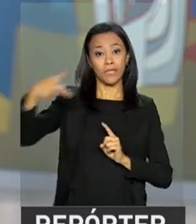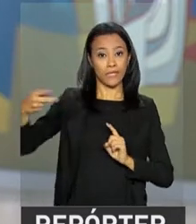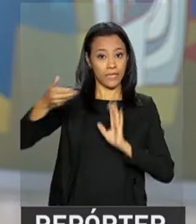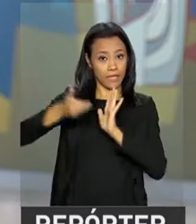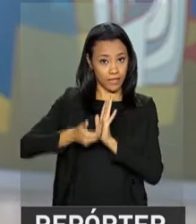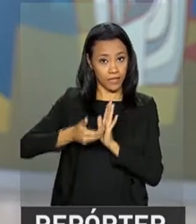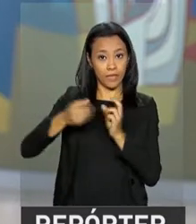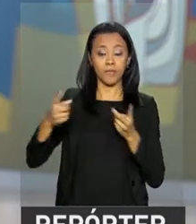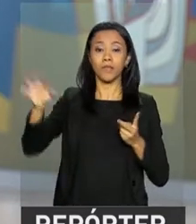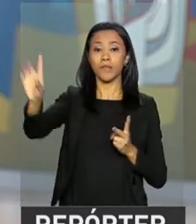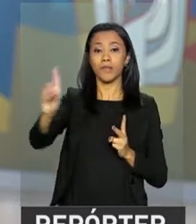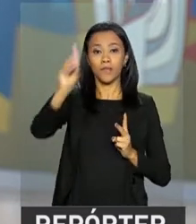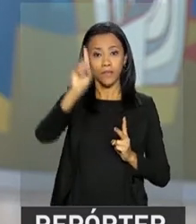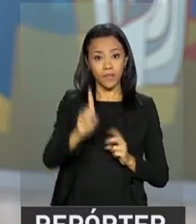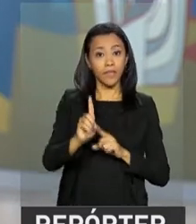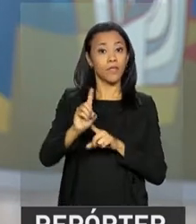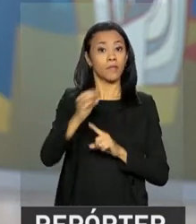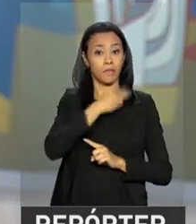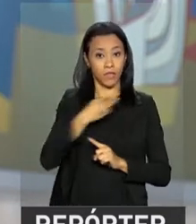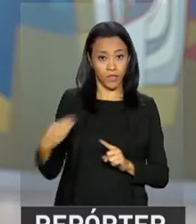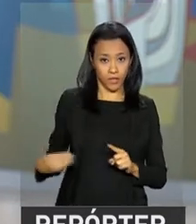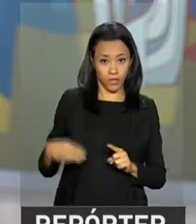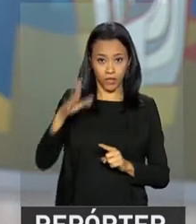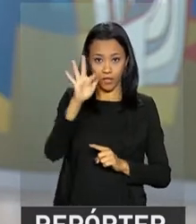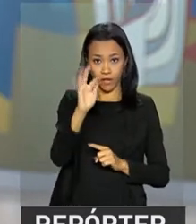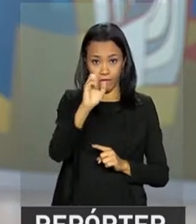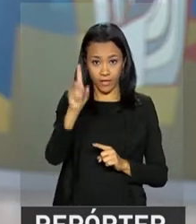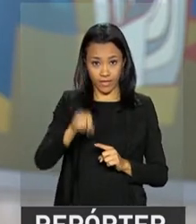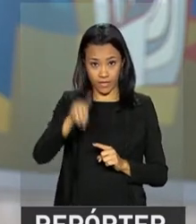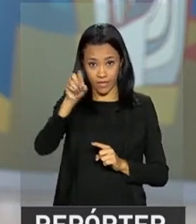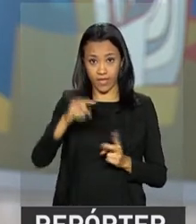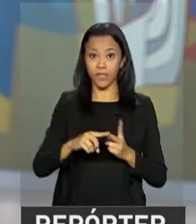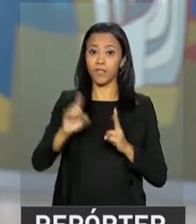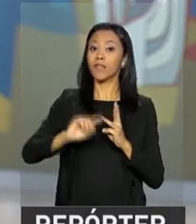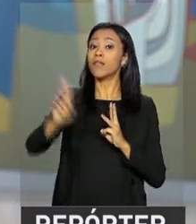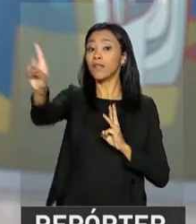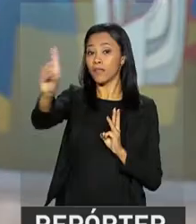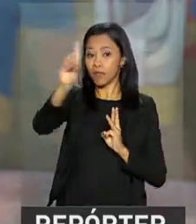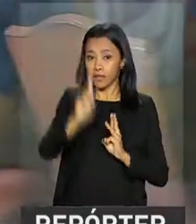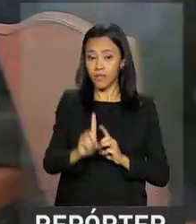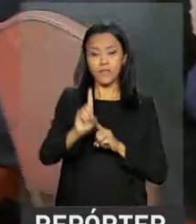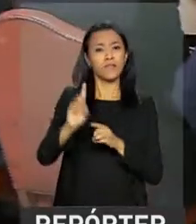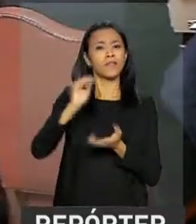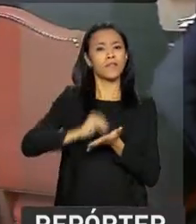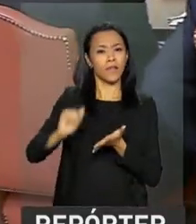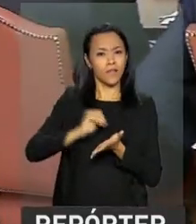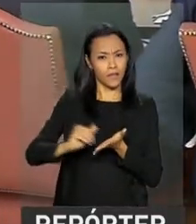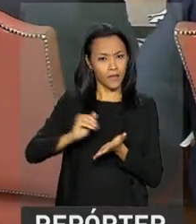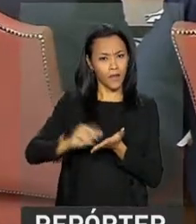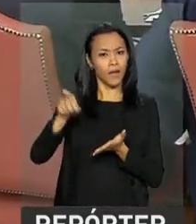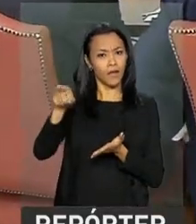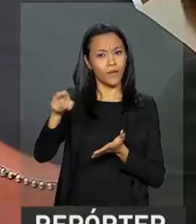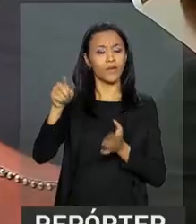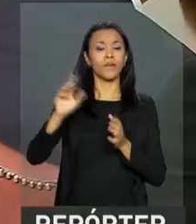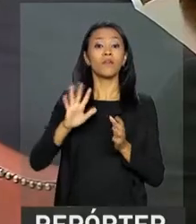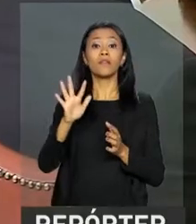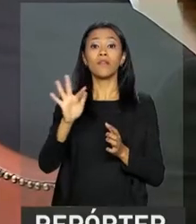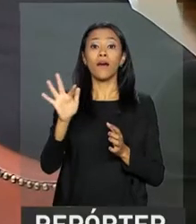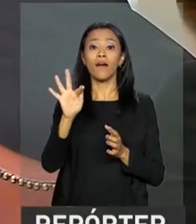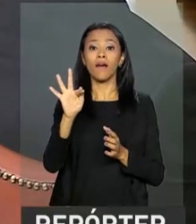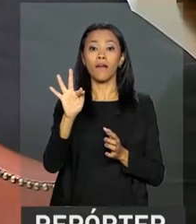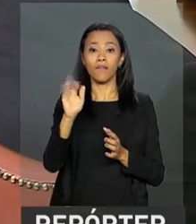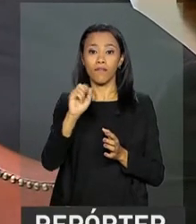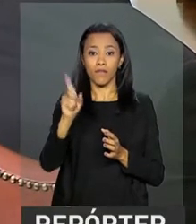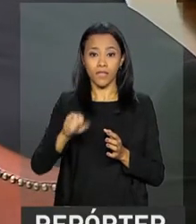maia do ministro da fazenda e henrique meirelles do secretário de previdência do ministério da fazenda marcelo caetano e do